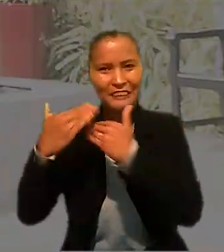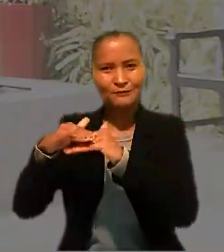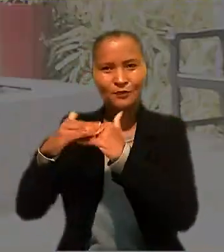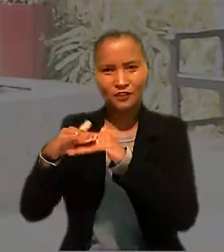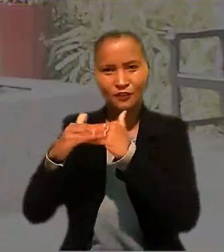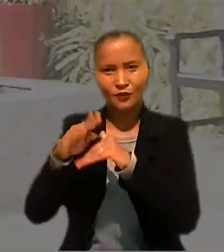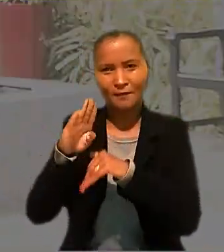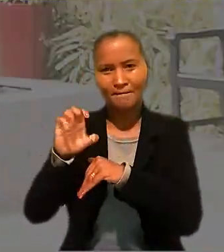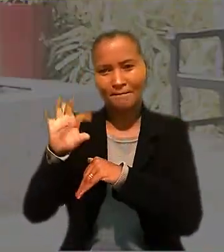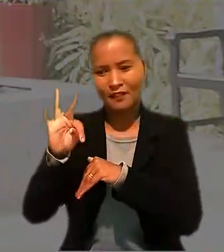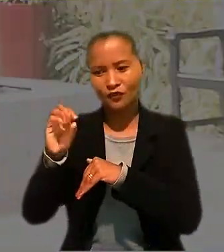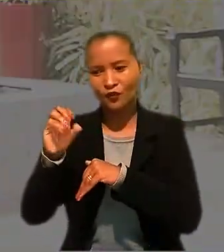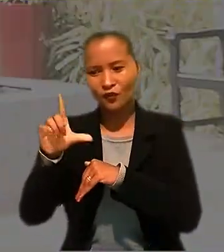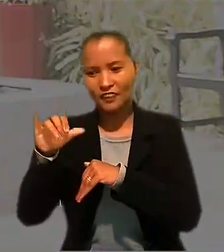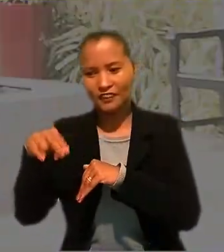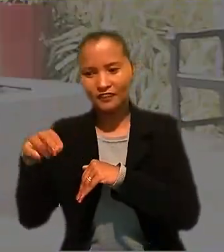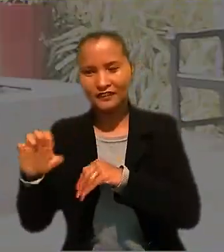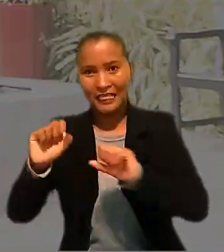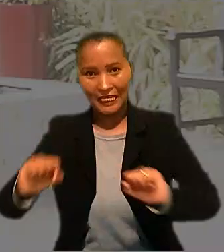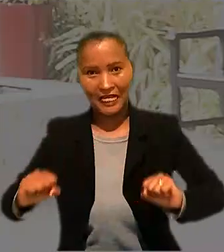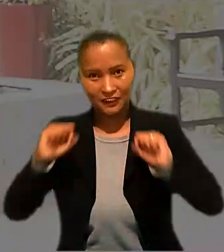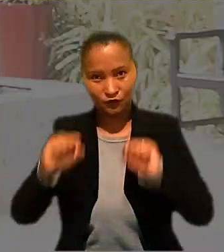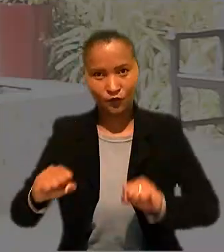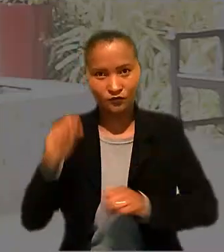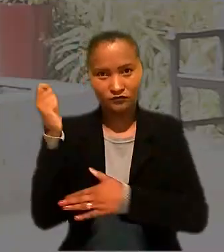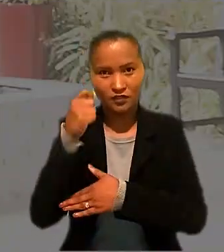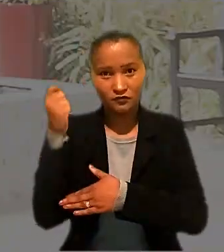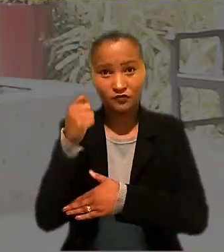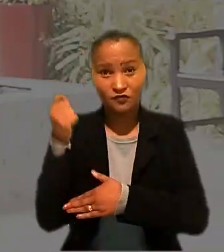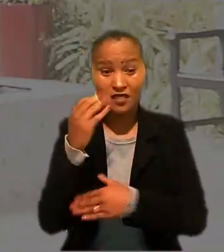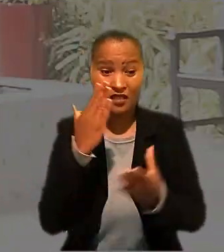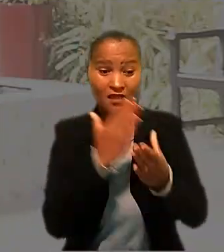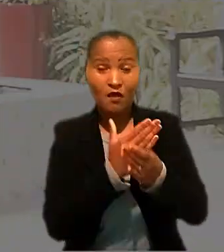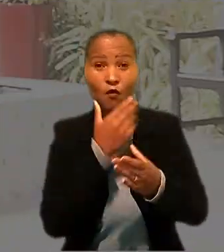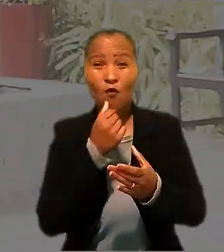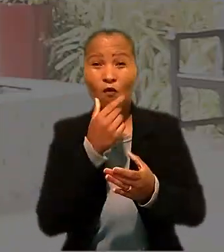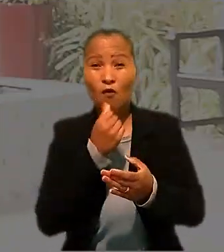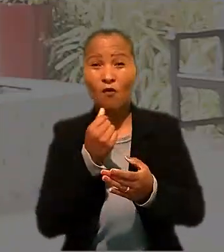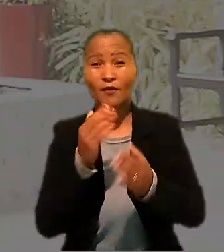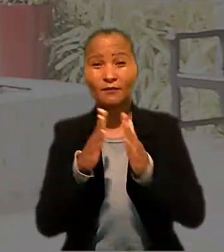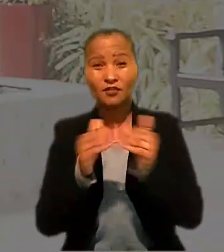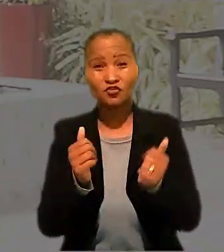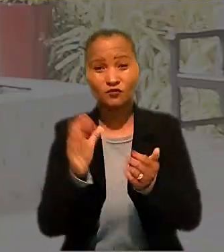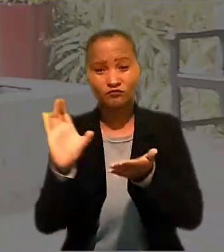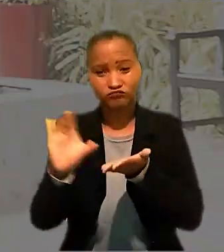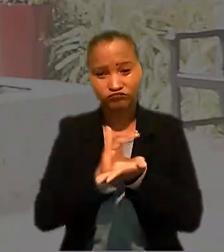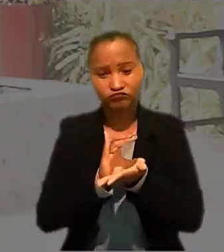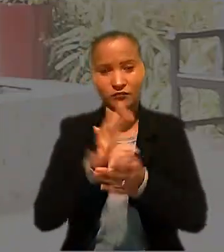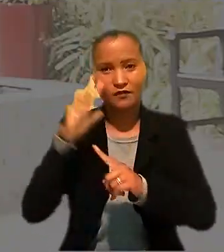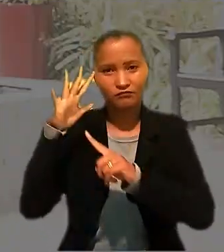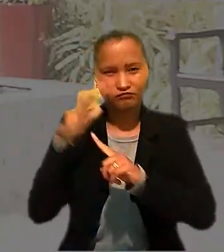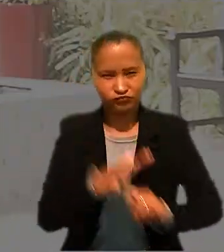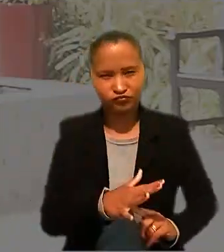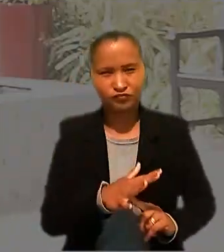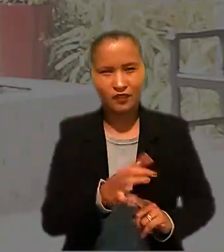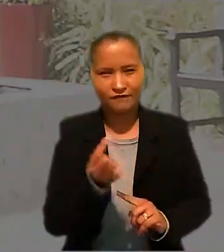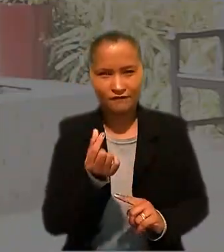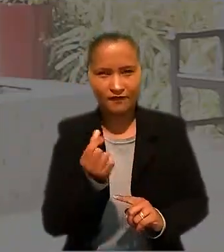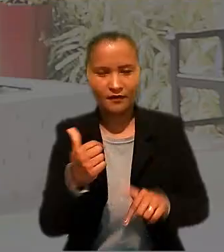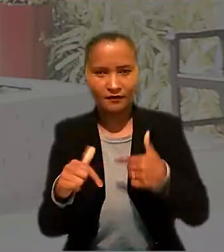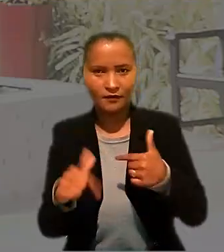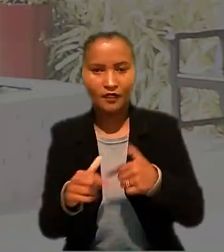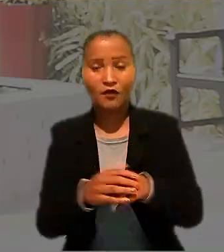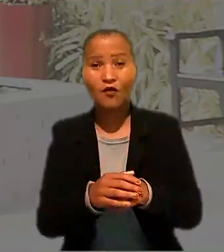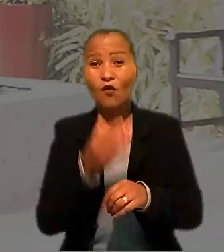transportadora Bertolini em Canoas, no Rio Grande do Sul. Na ação, ele pediu indenização por assédio moral e verbas trabalhistas. De acordo